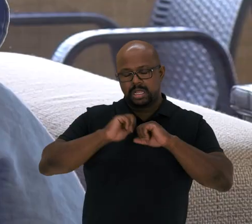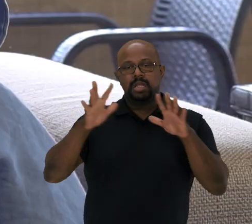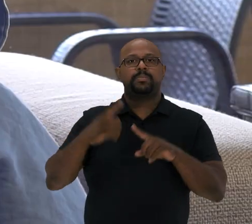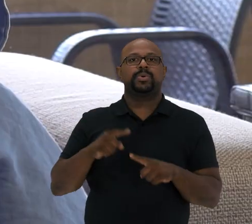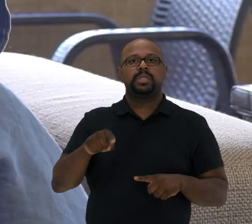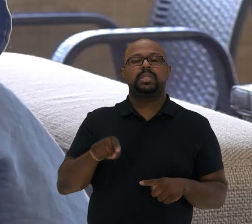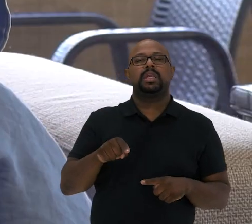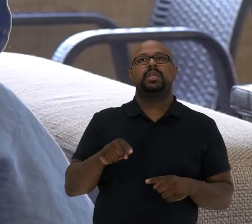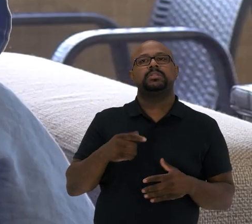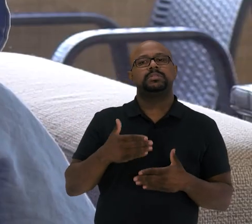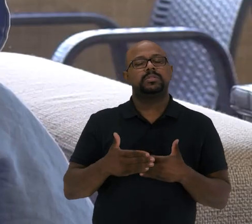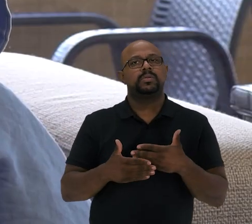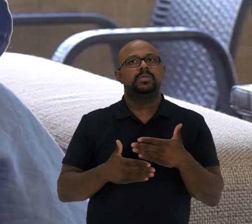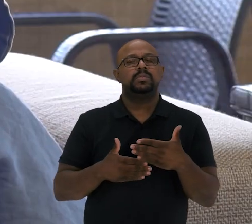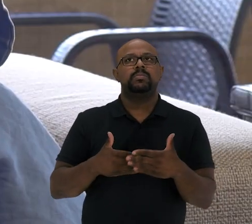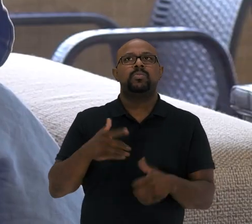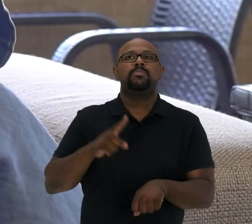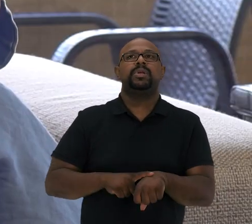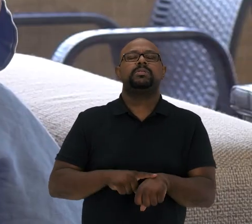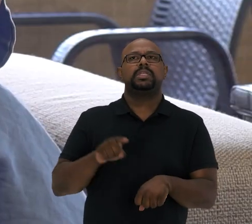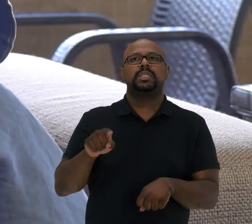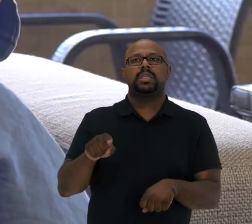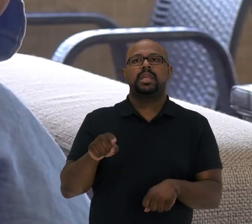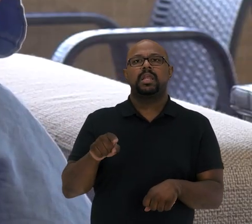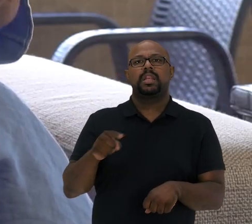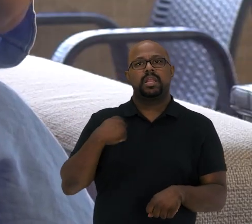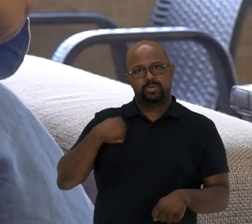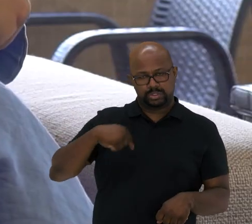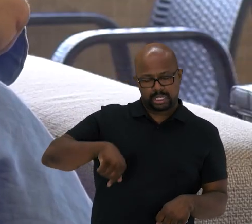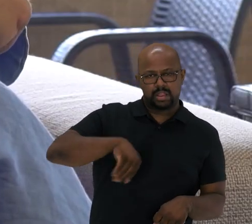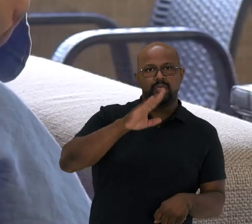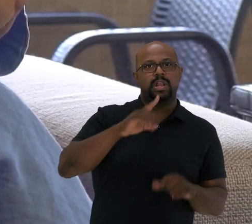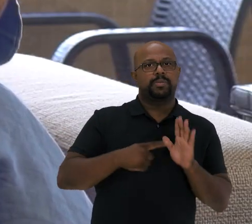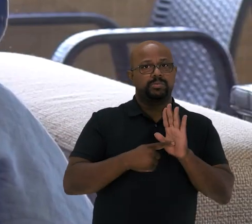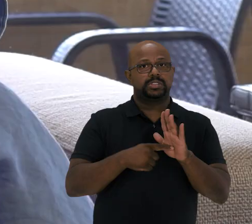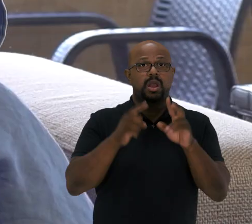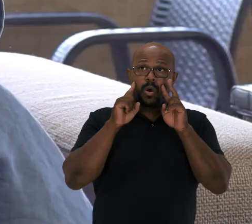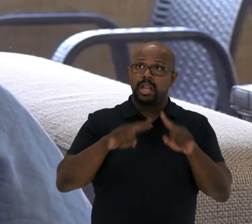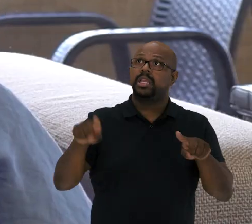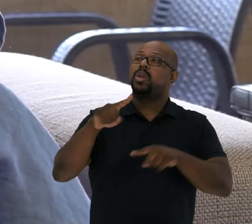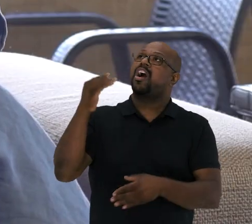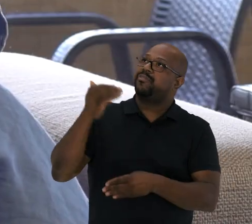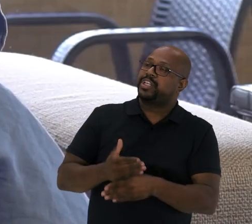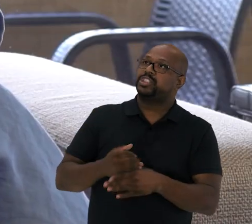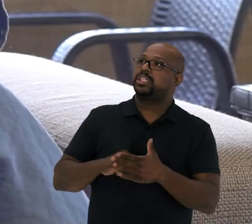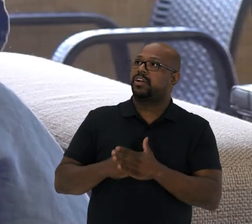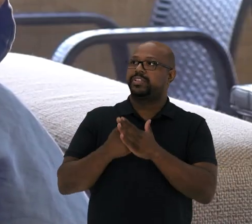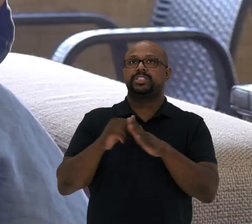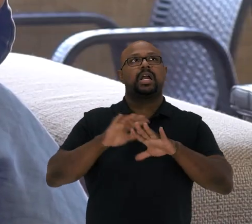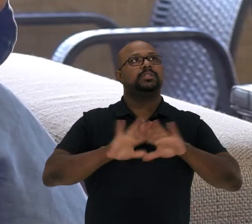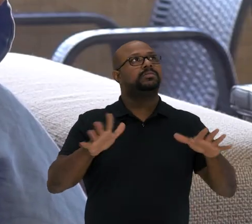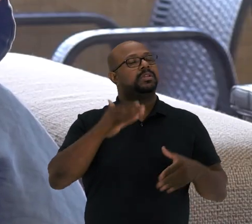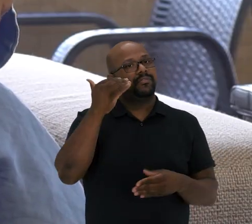sabe? Porque chegou num momento que ele nos levou lá para mostrar, olha aqui, ó, fechei, tá aqui, ó,